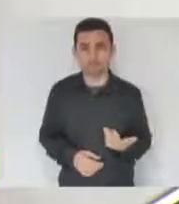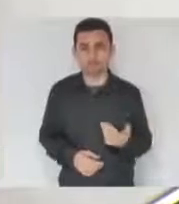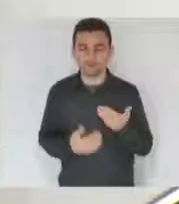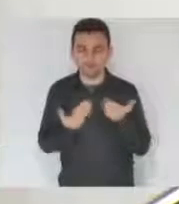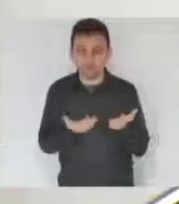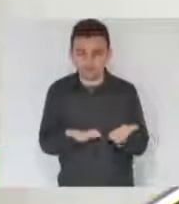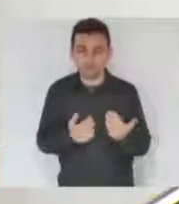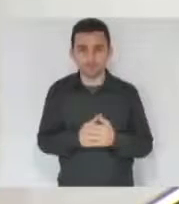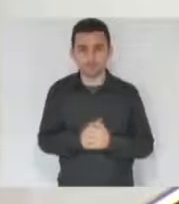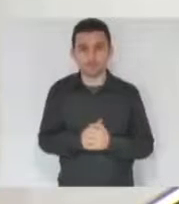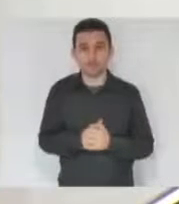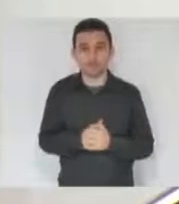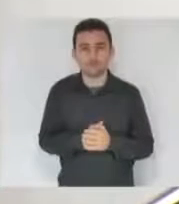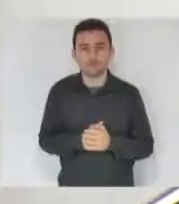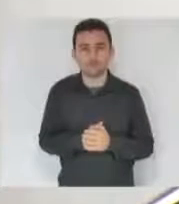Florianópolis.